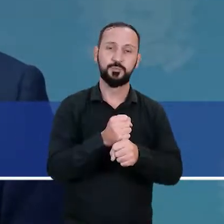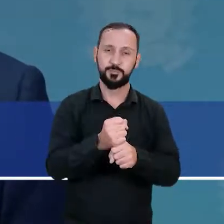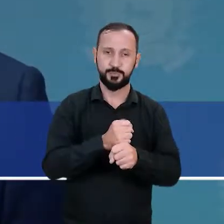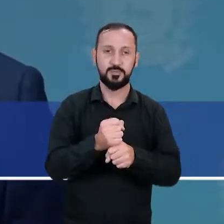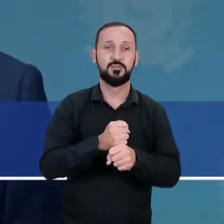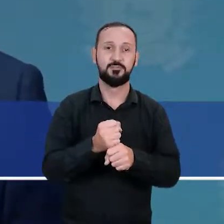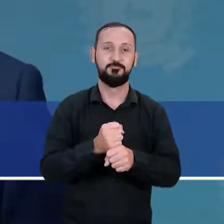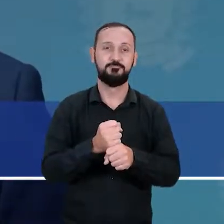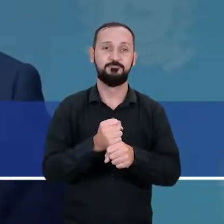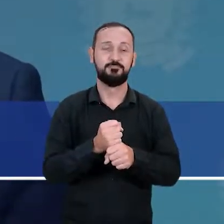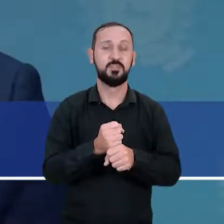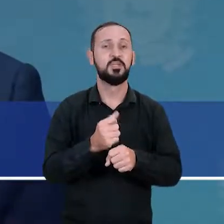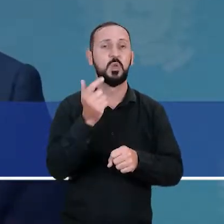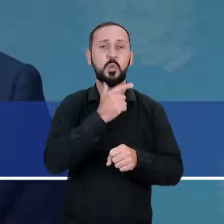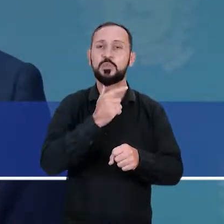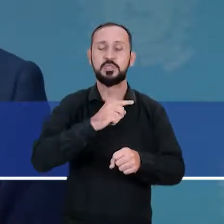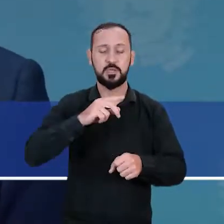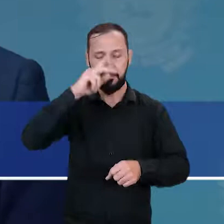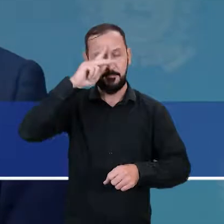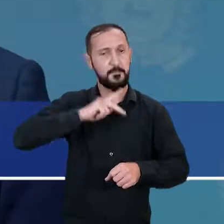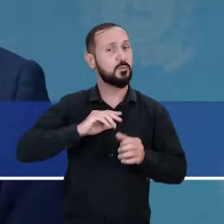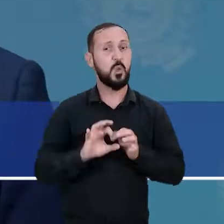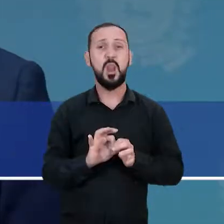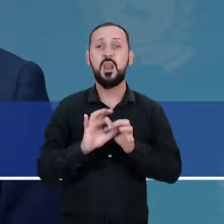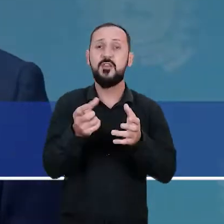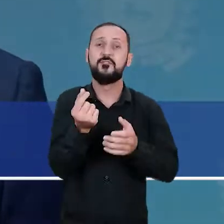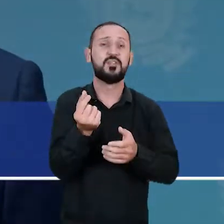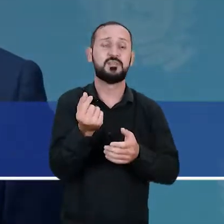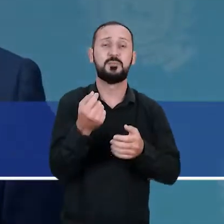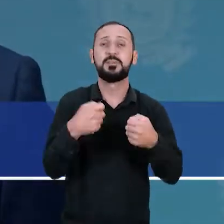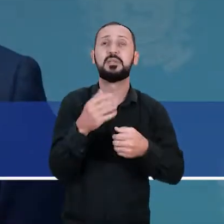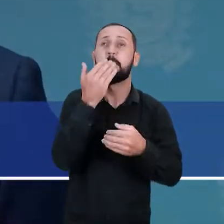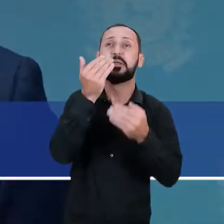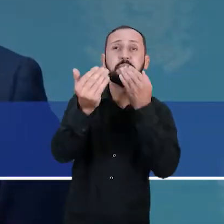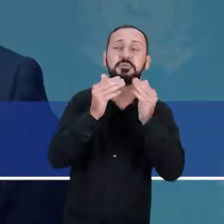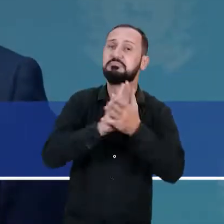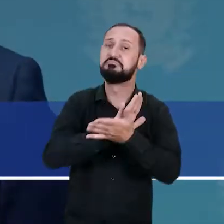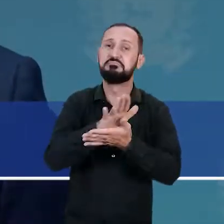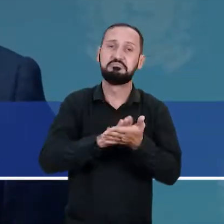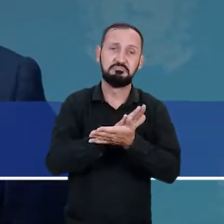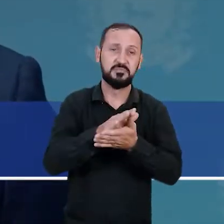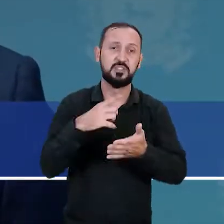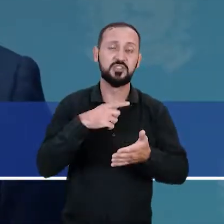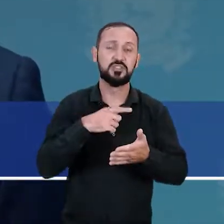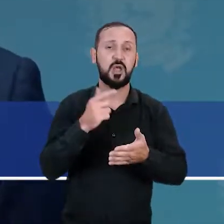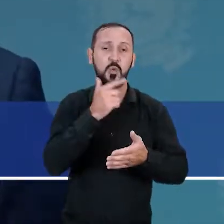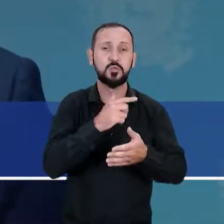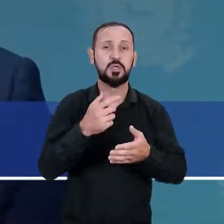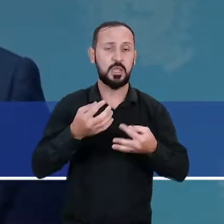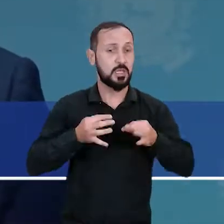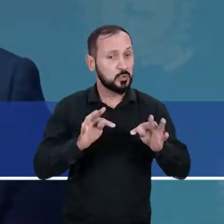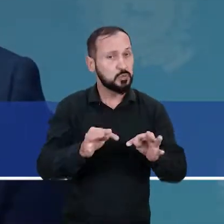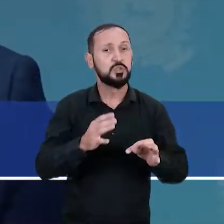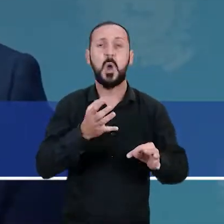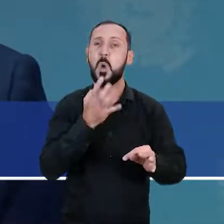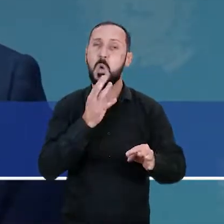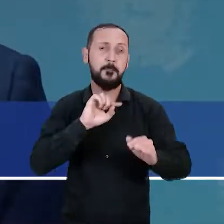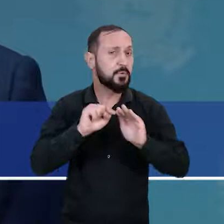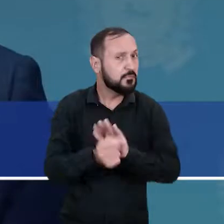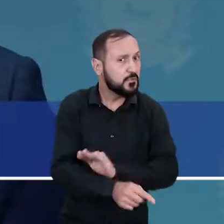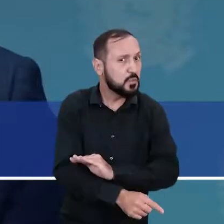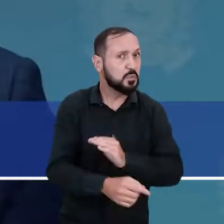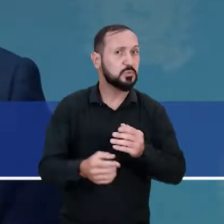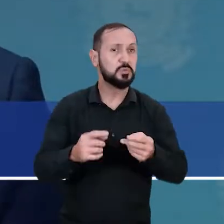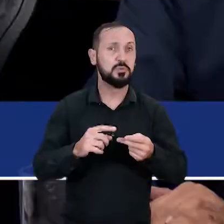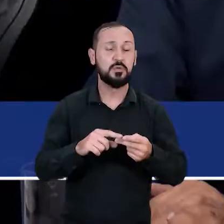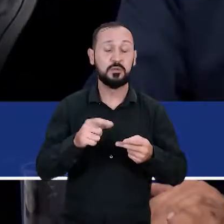forma que conseguiram a independência financeira e já tem know-how e dominam a tecnologia de plantio, que é